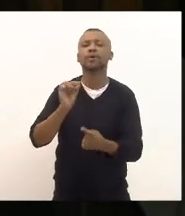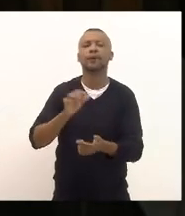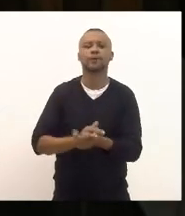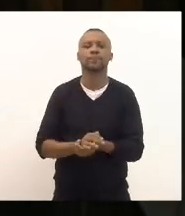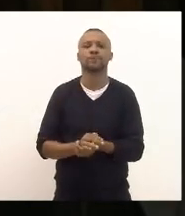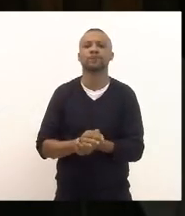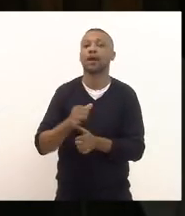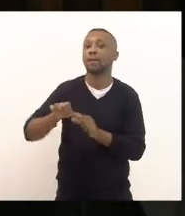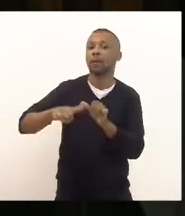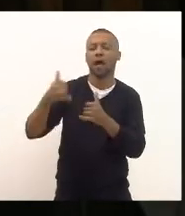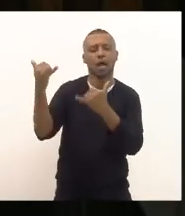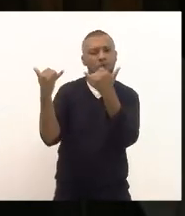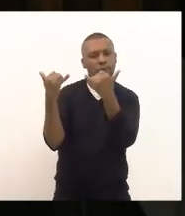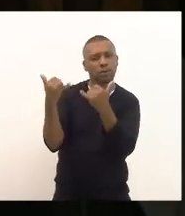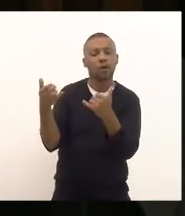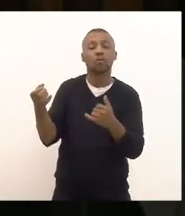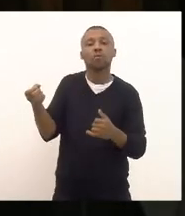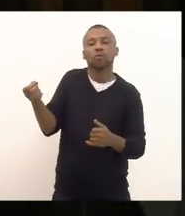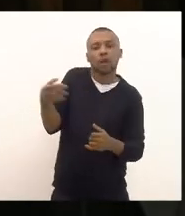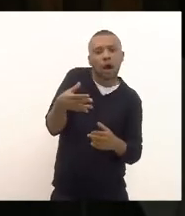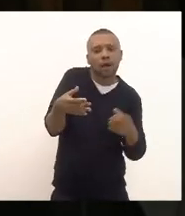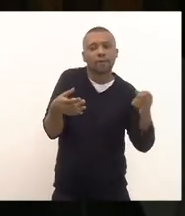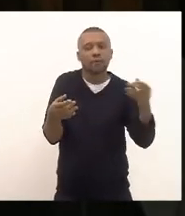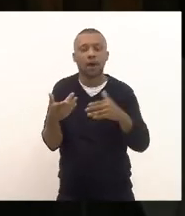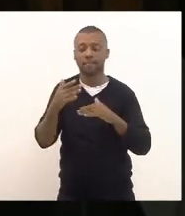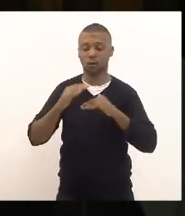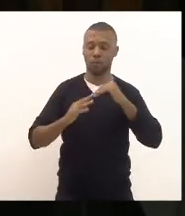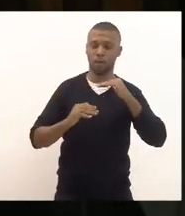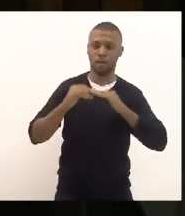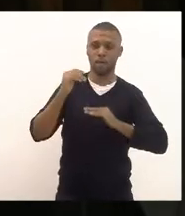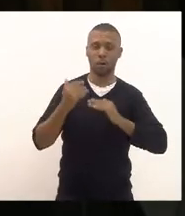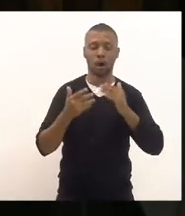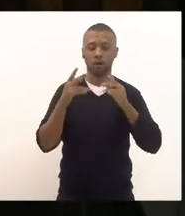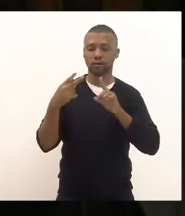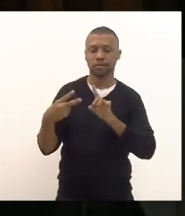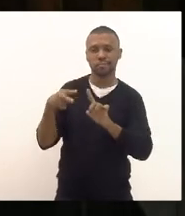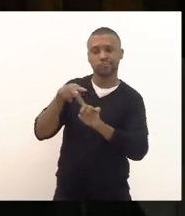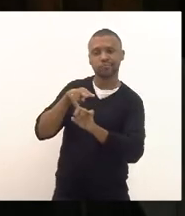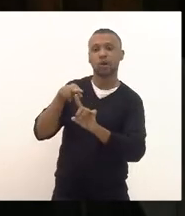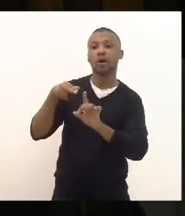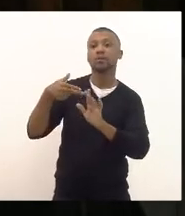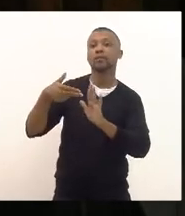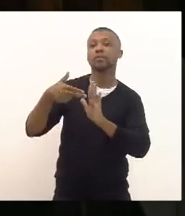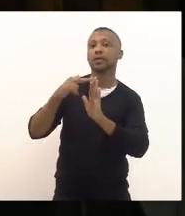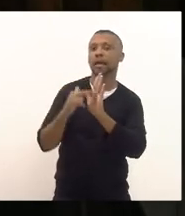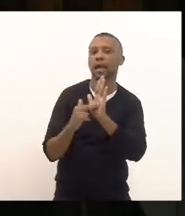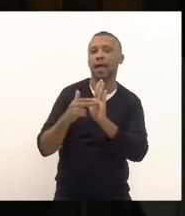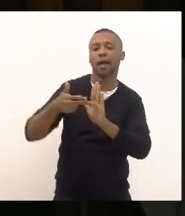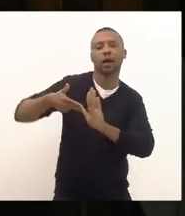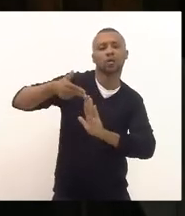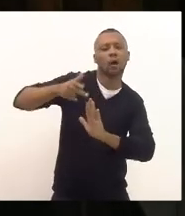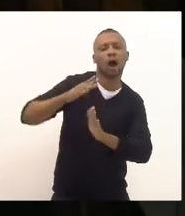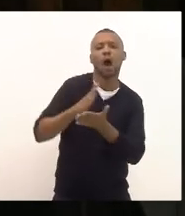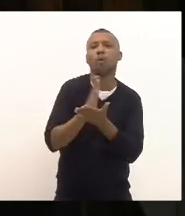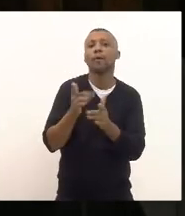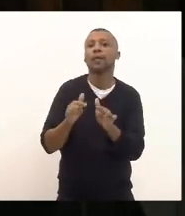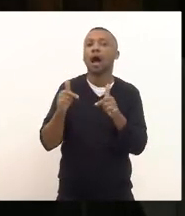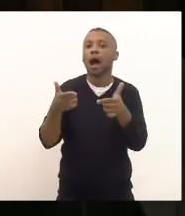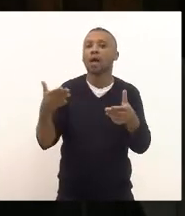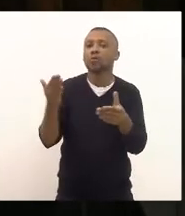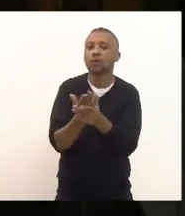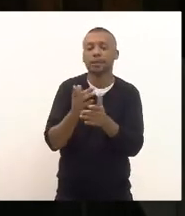atualizar console da do ponto de vista normativo algumas ações que a defensoria já vem